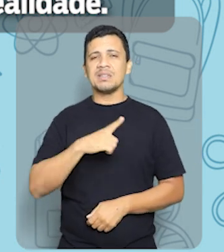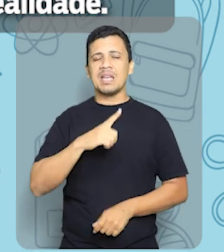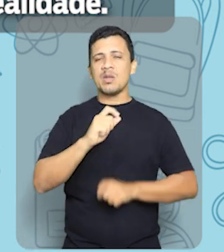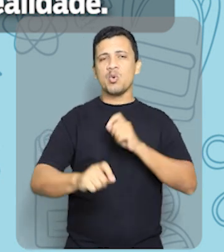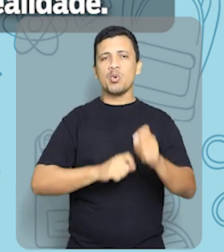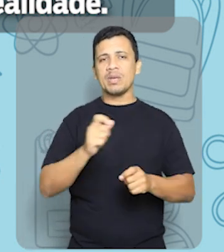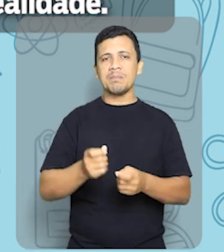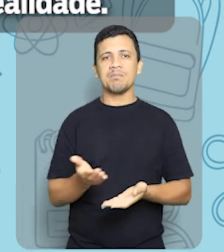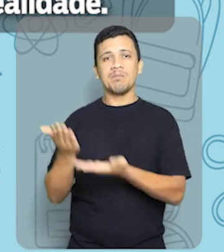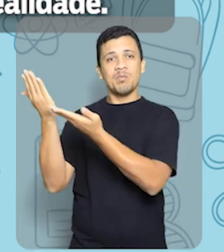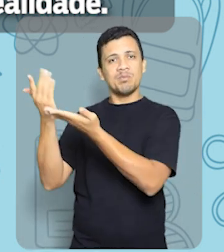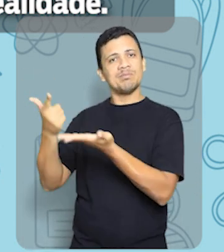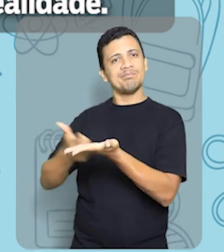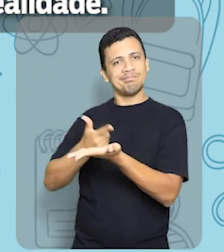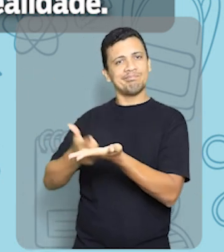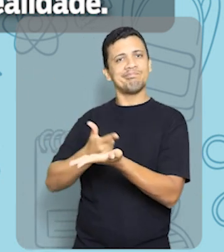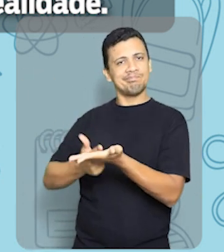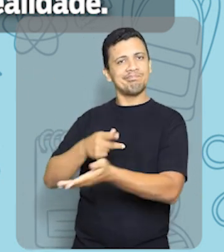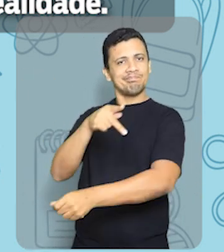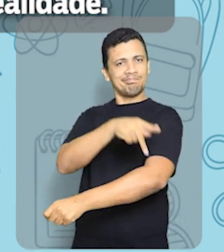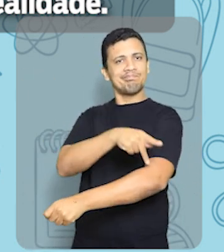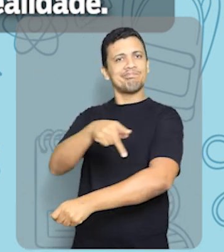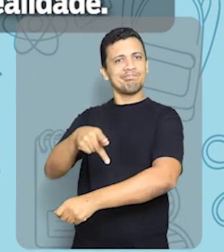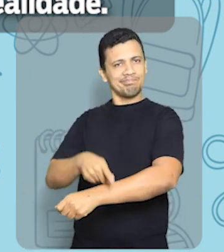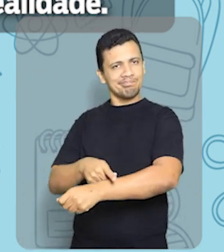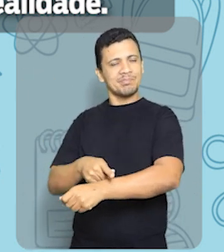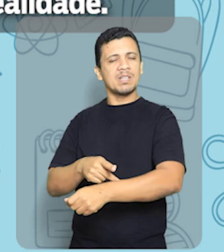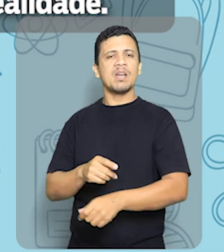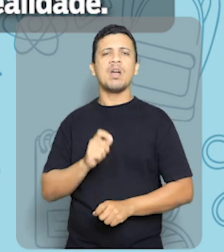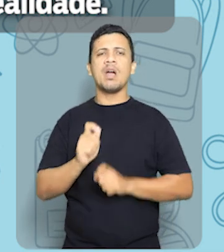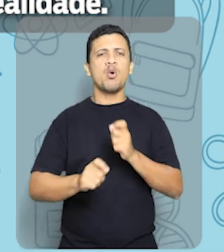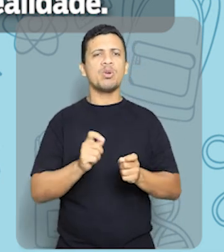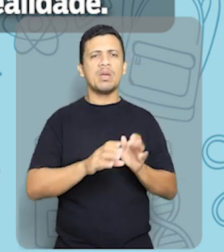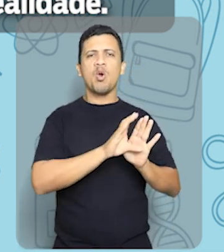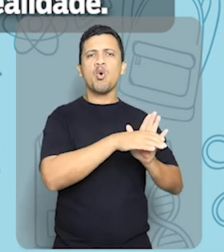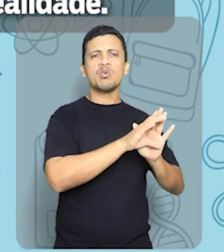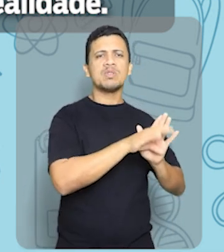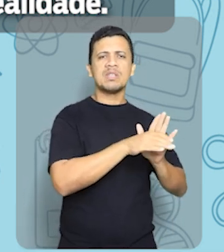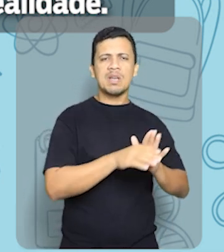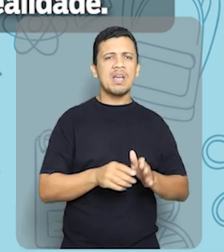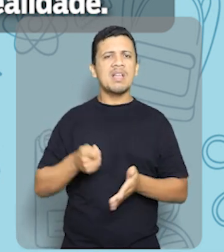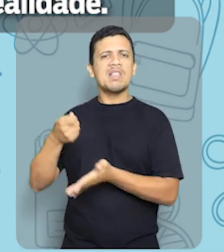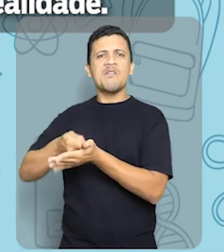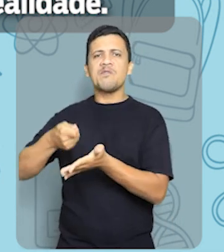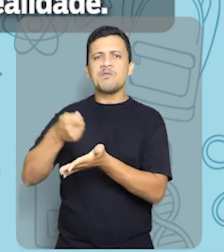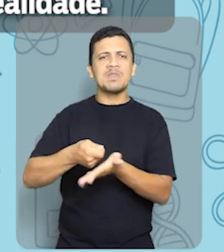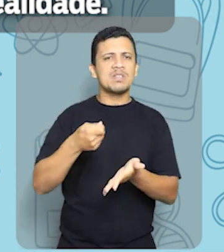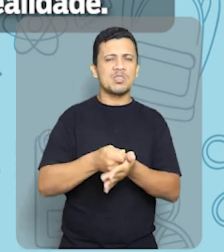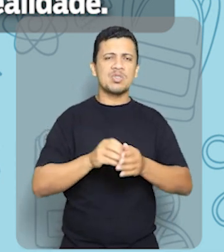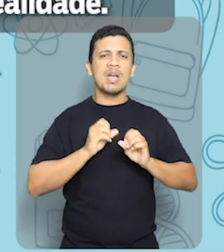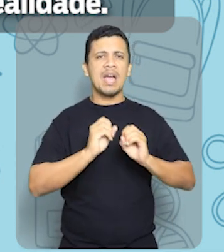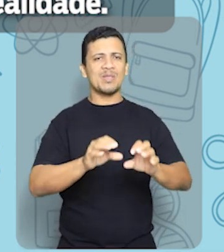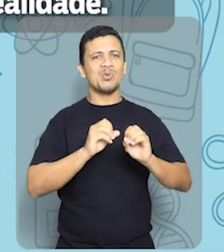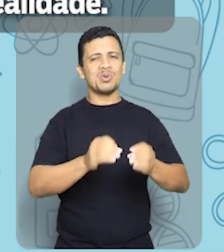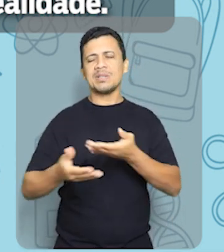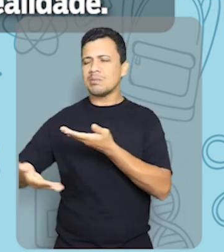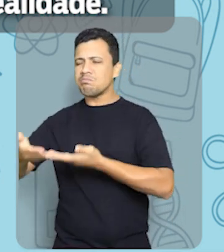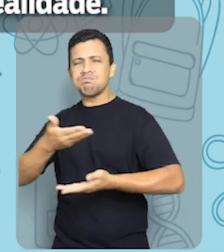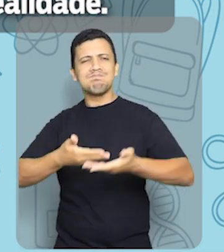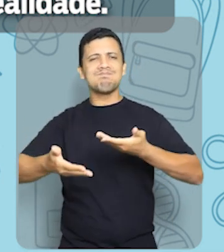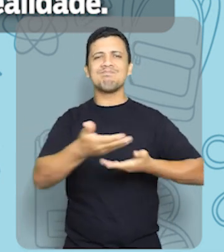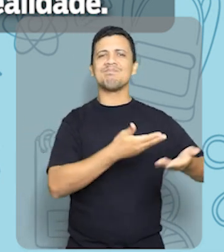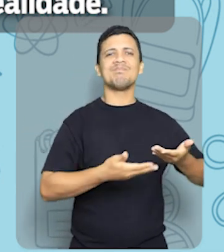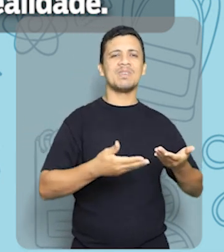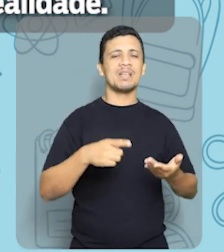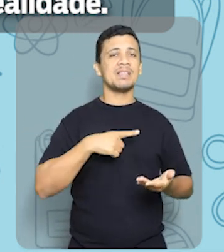a pedagogia do oprimido, conceito que defende uma educação fundamentada no diálogo, tendo como base